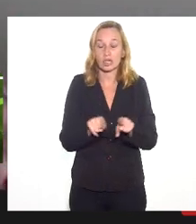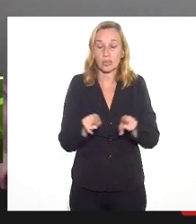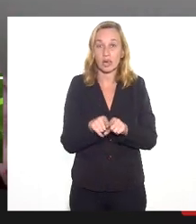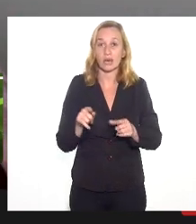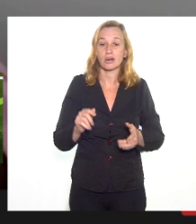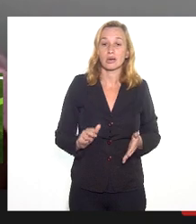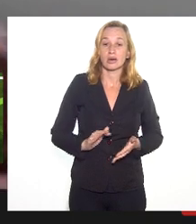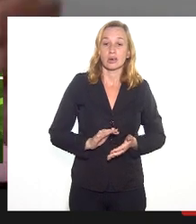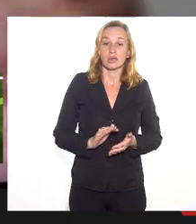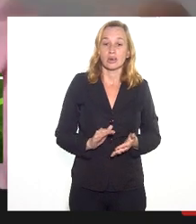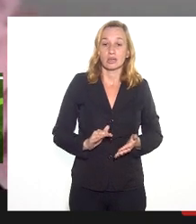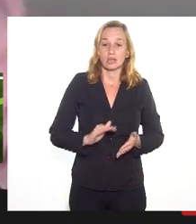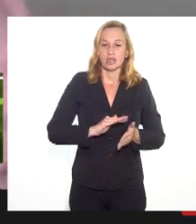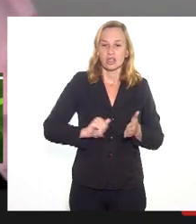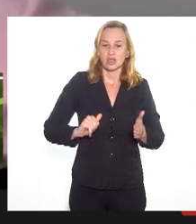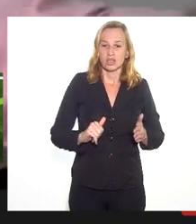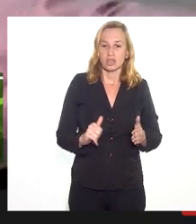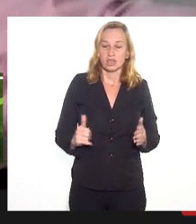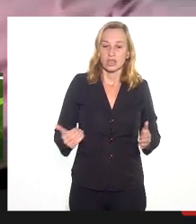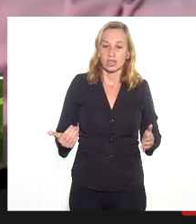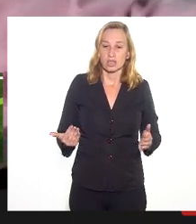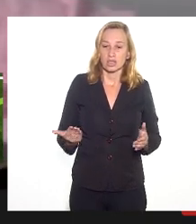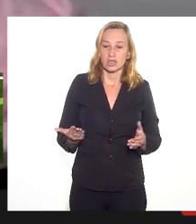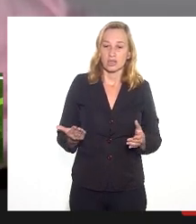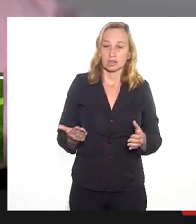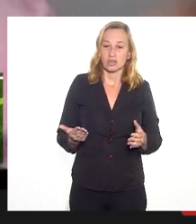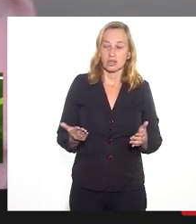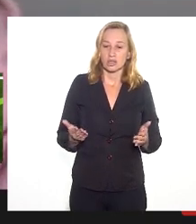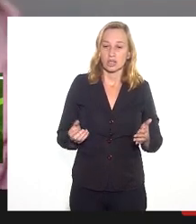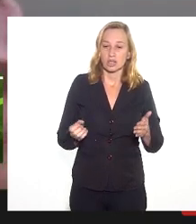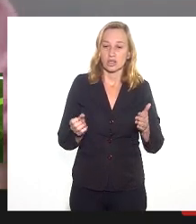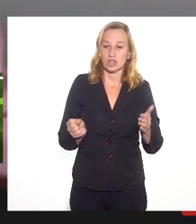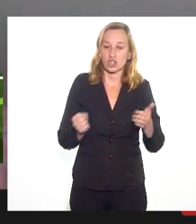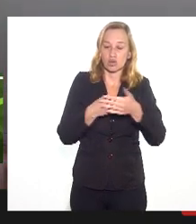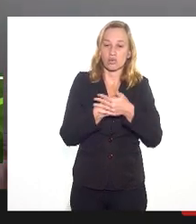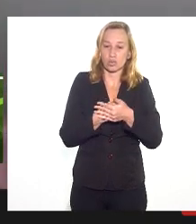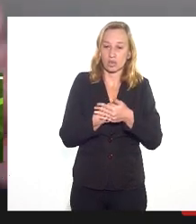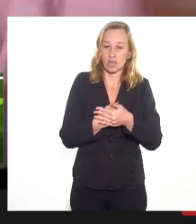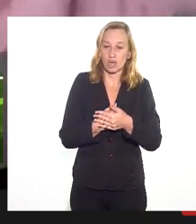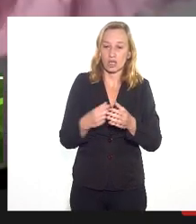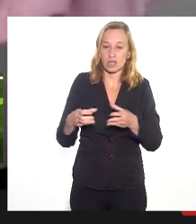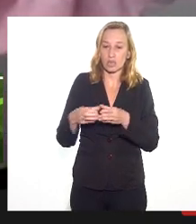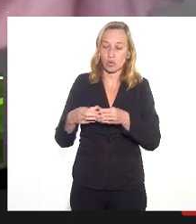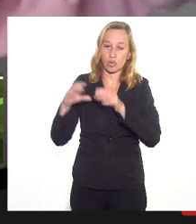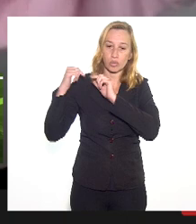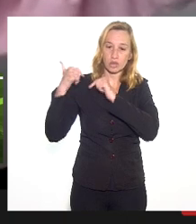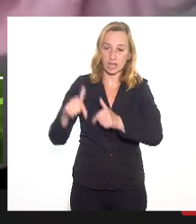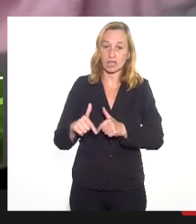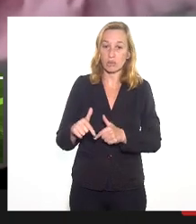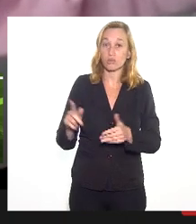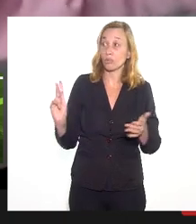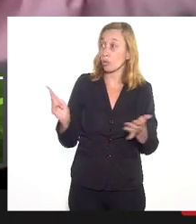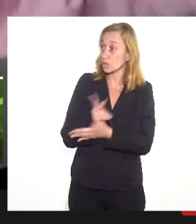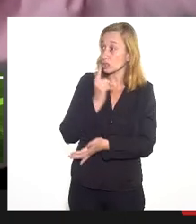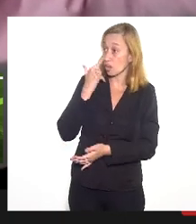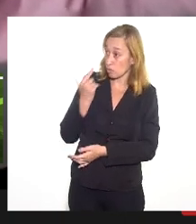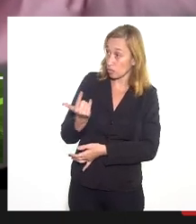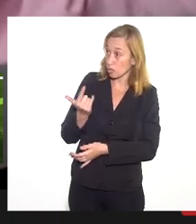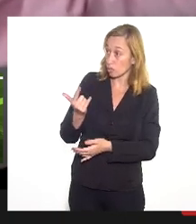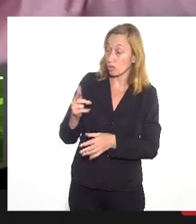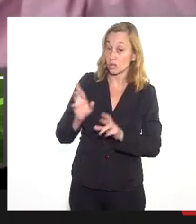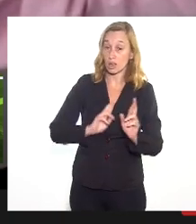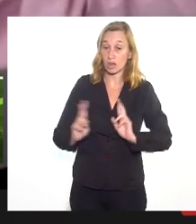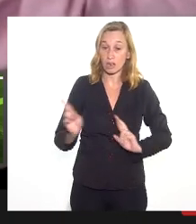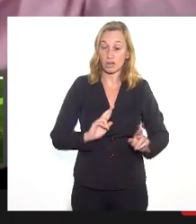tirar dos processos de invisibilização essas comunidades e esses povos. Vídeo que aconteceu em relação